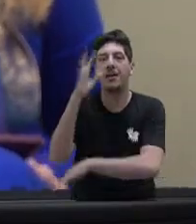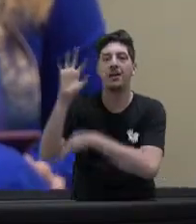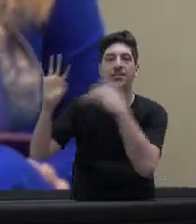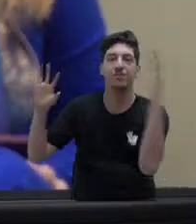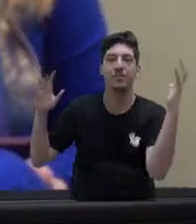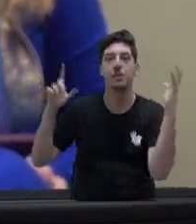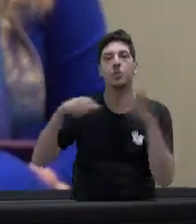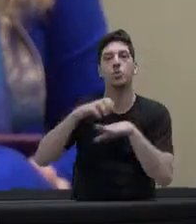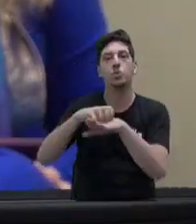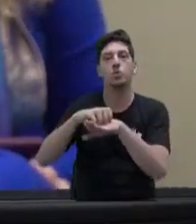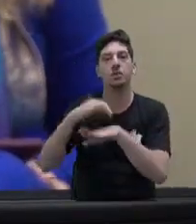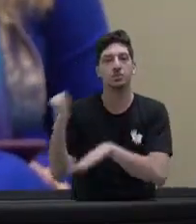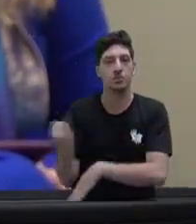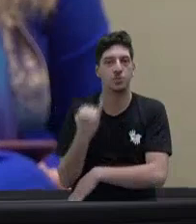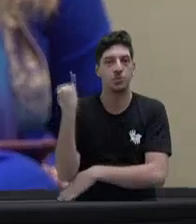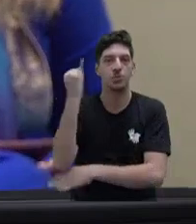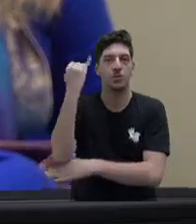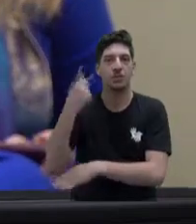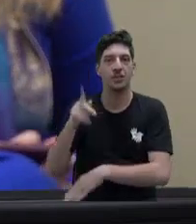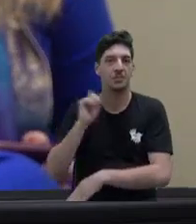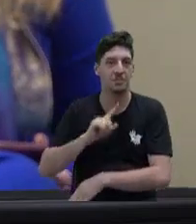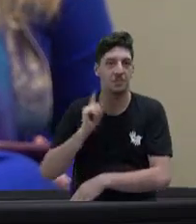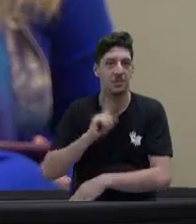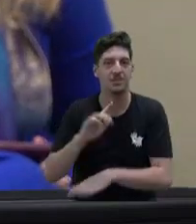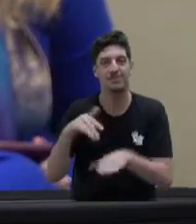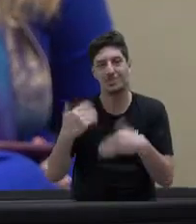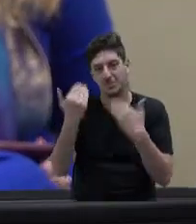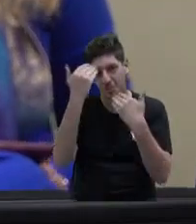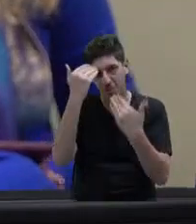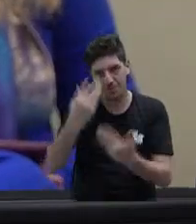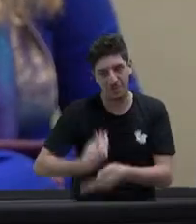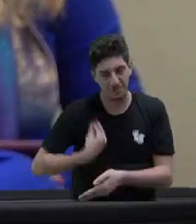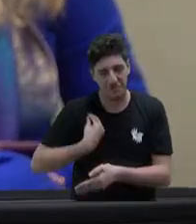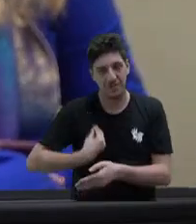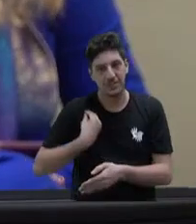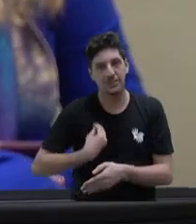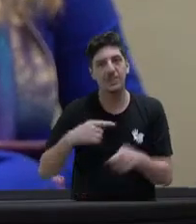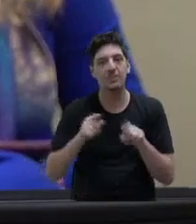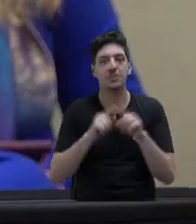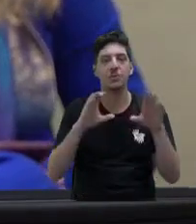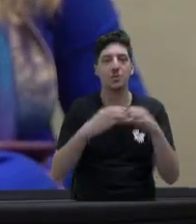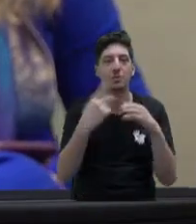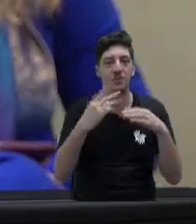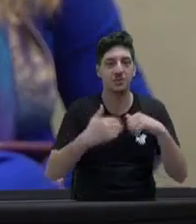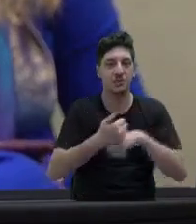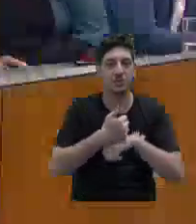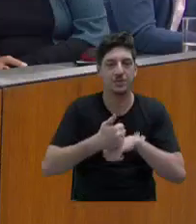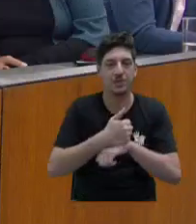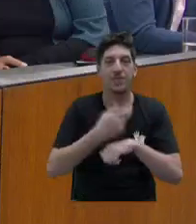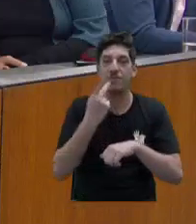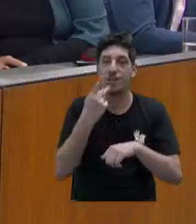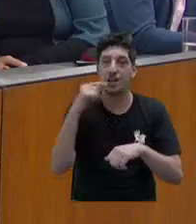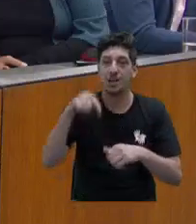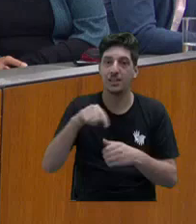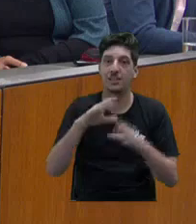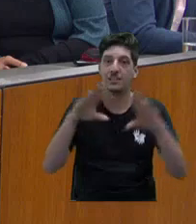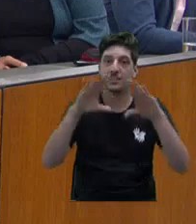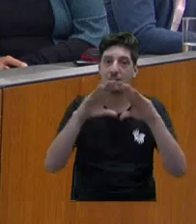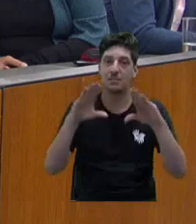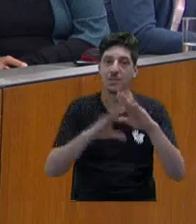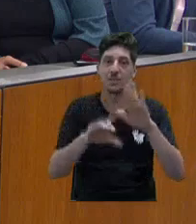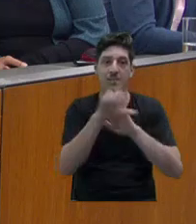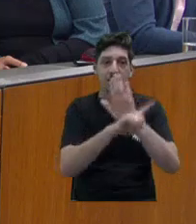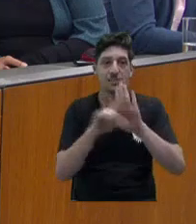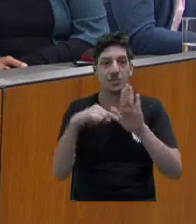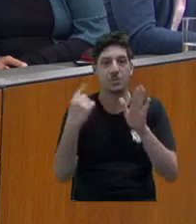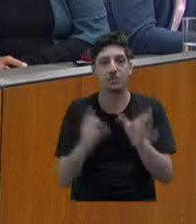turismo importante aqui em Minas Gerais. No mais, agradecer a sua presença e toda a sua equipe, dizer que aqui na Assembleia Legislativa nós